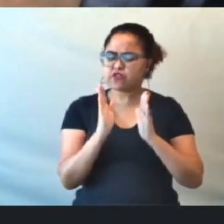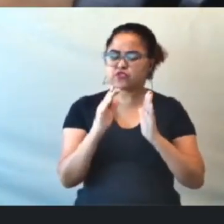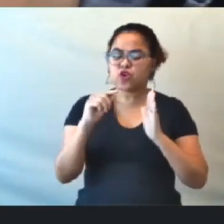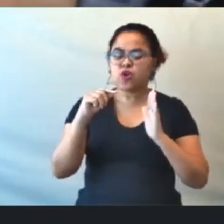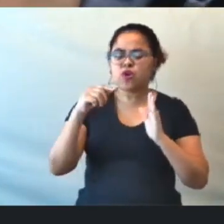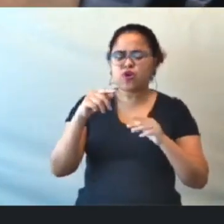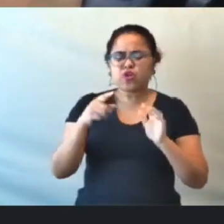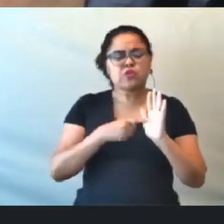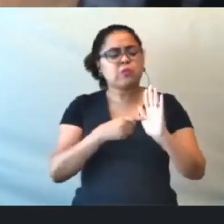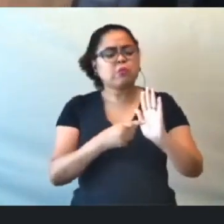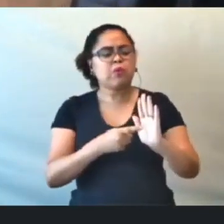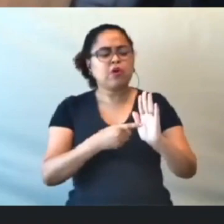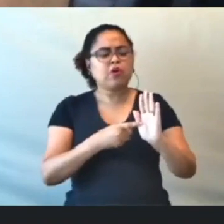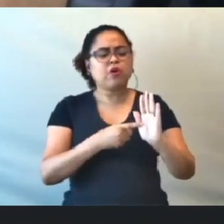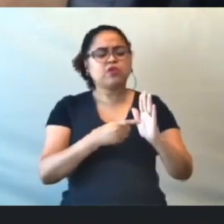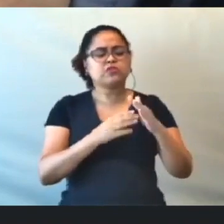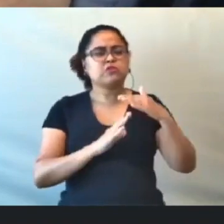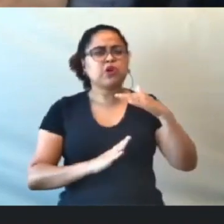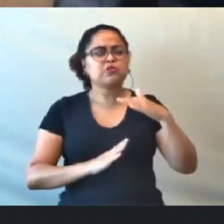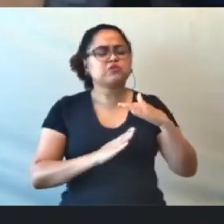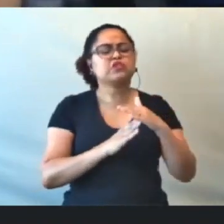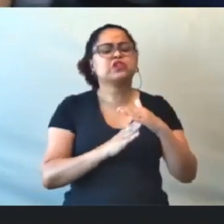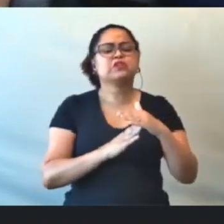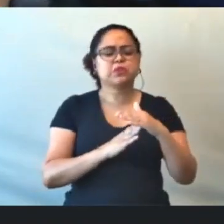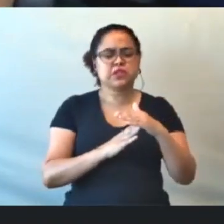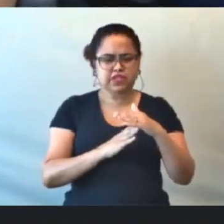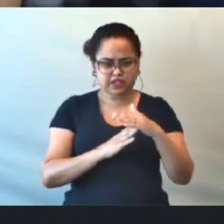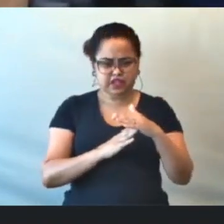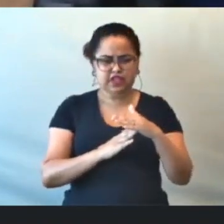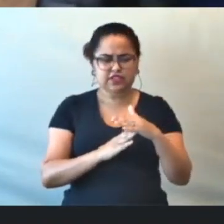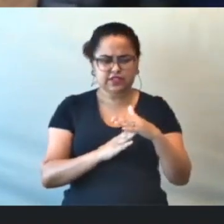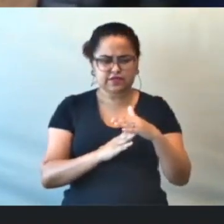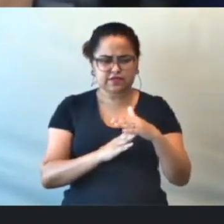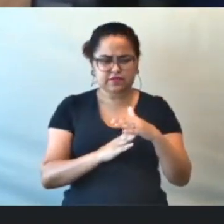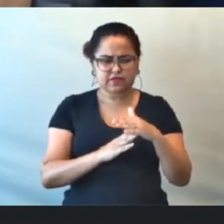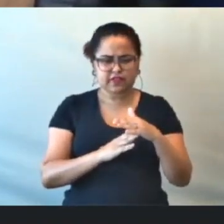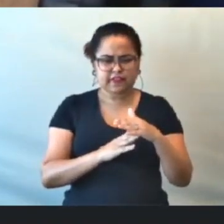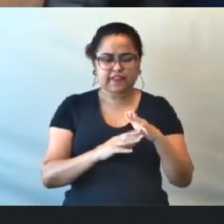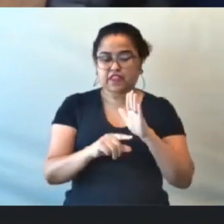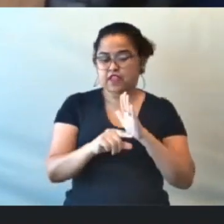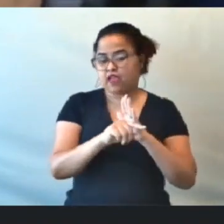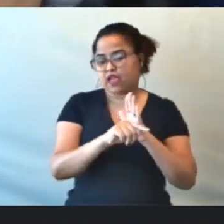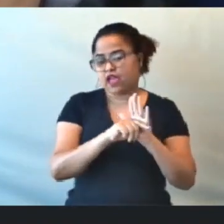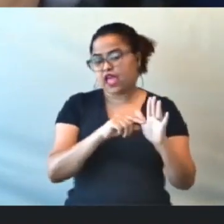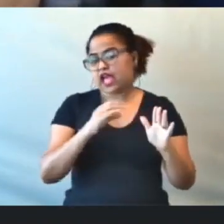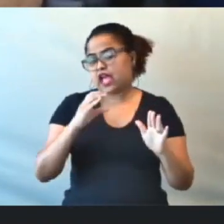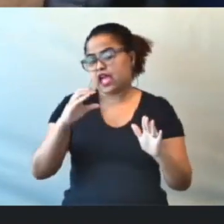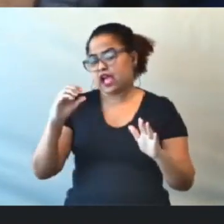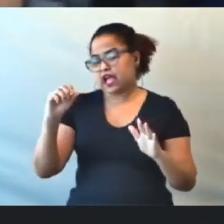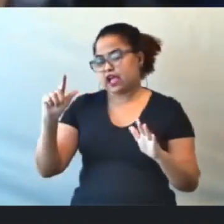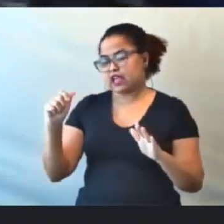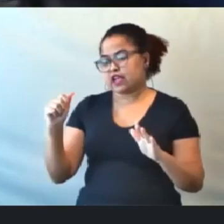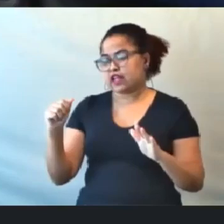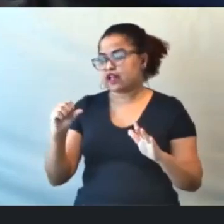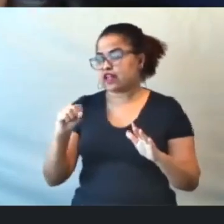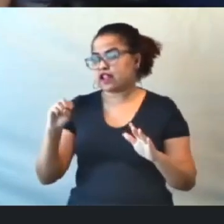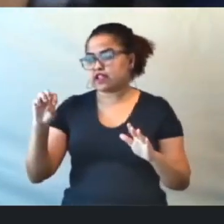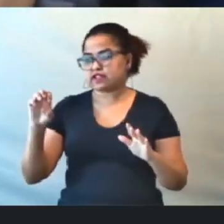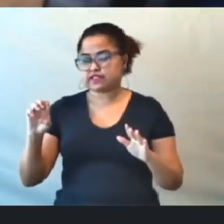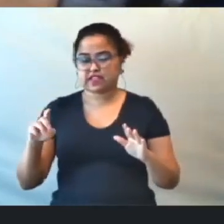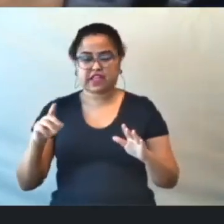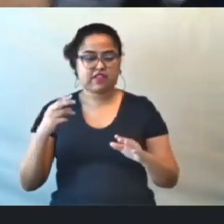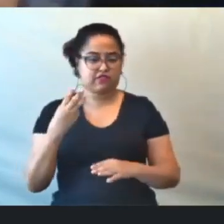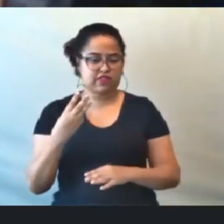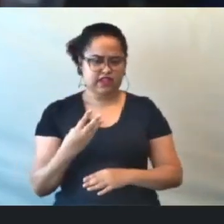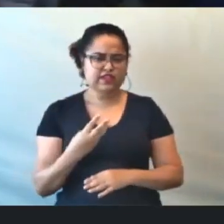classe, no caso em classe 3, que era uma referência que utilizamos.